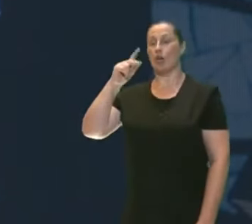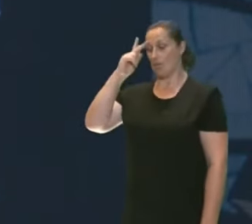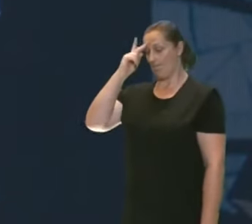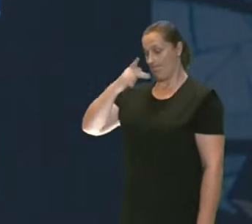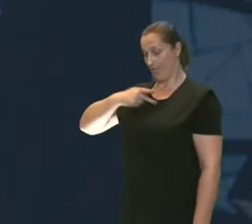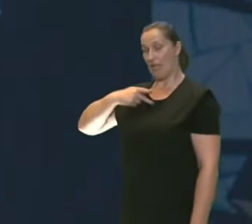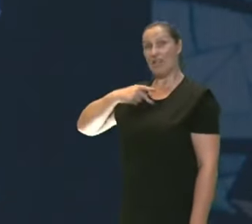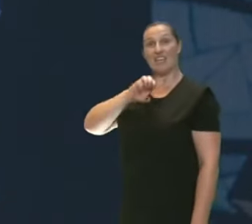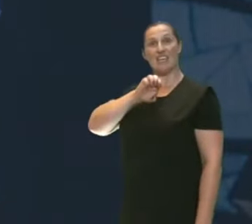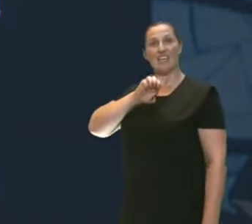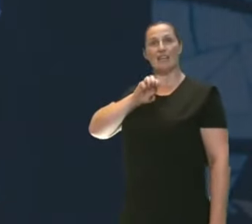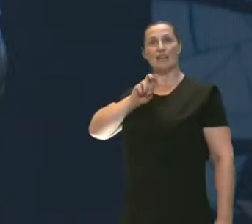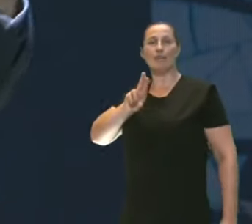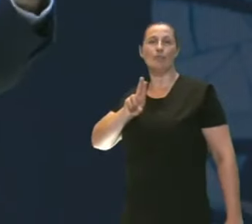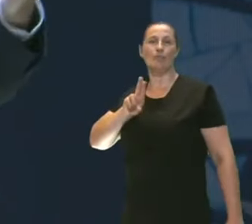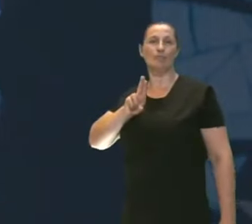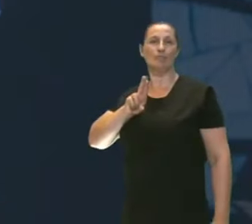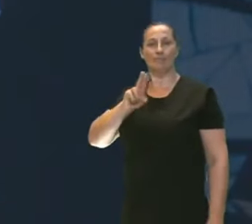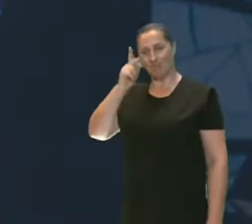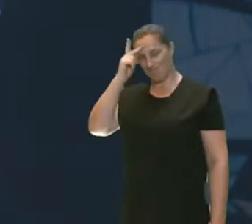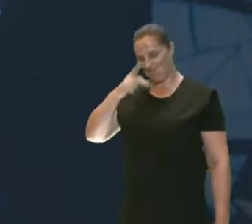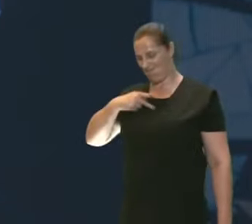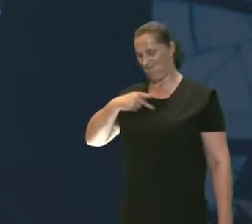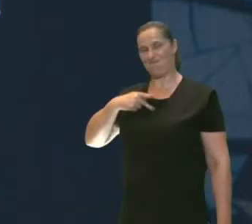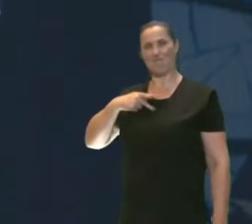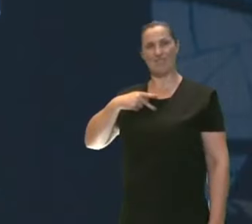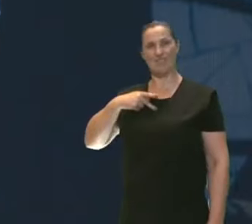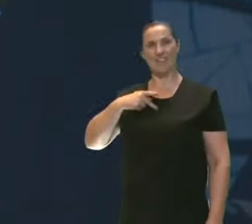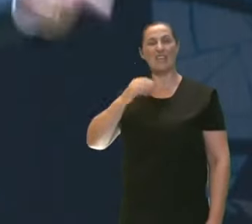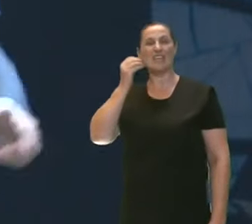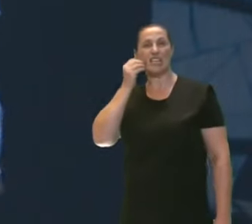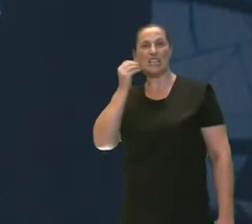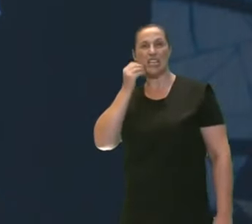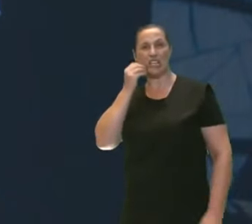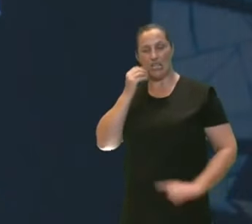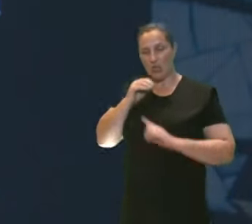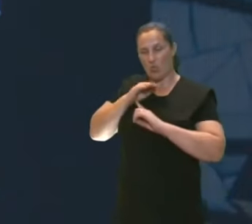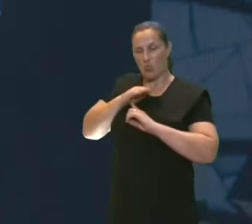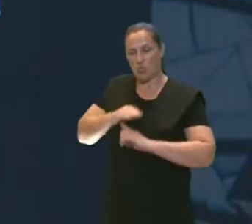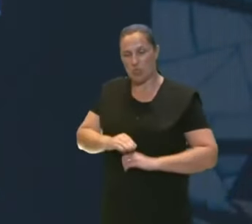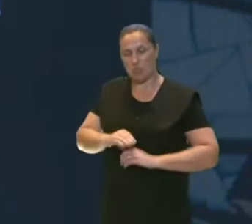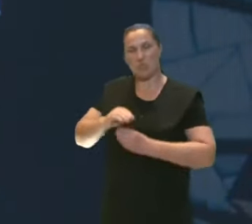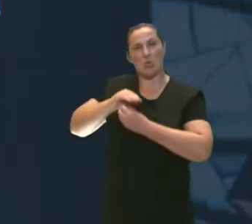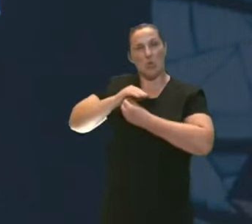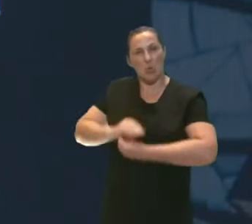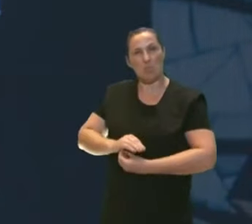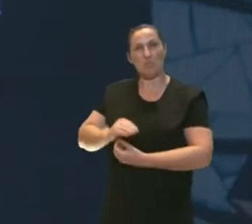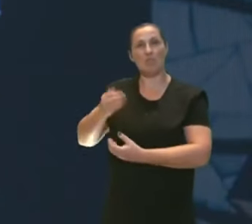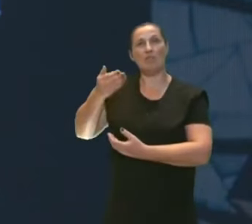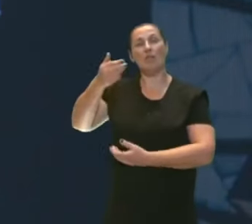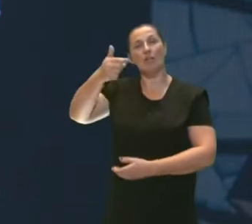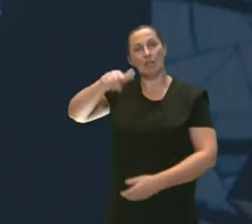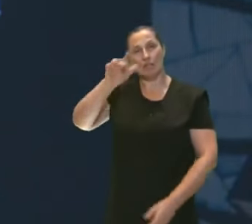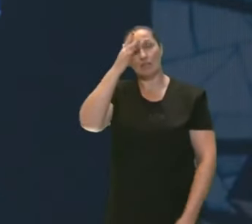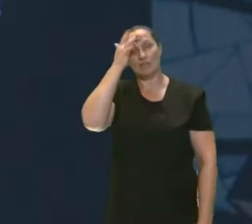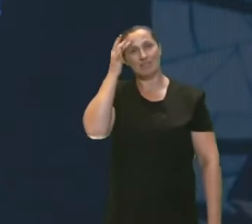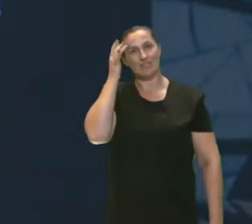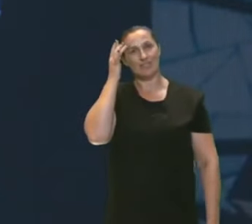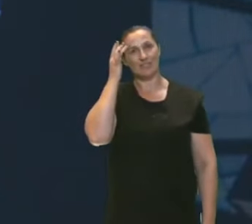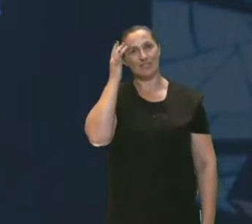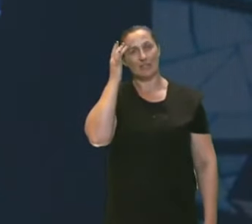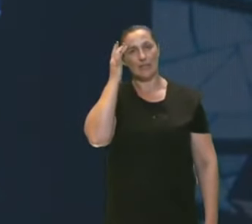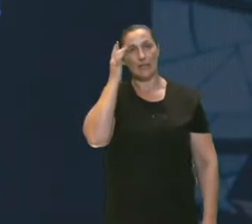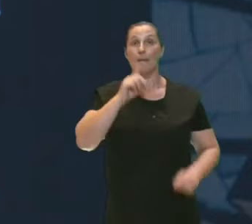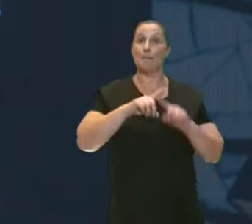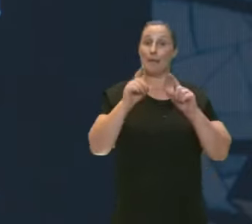sua própria vida e tenta oprimir o outro, dizendo que você é Deus sobre ele ou sobre ela. E José está